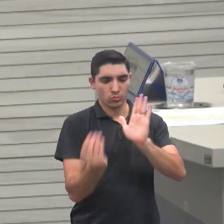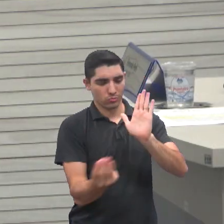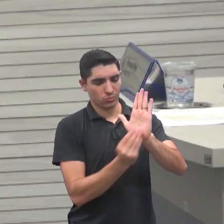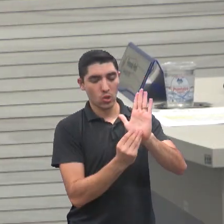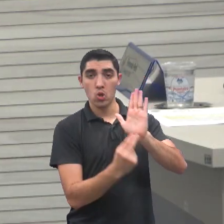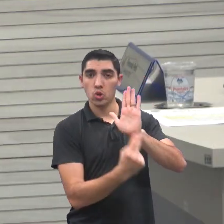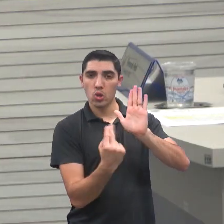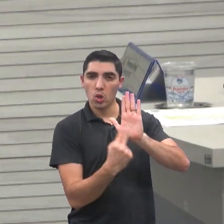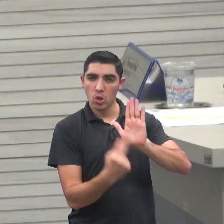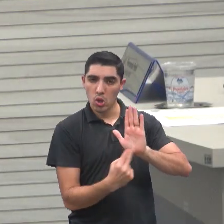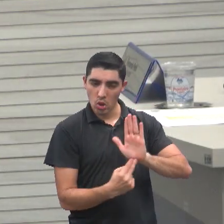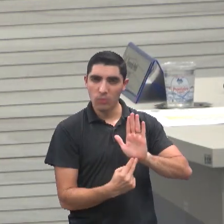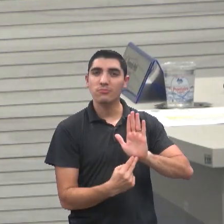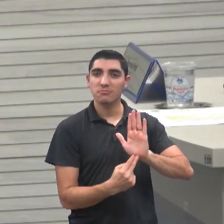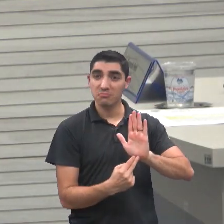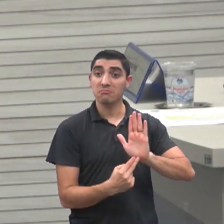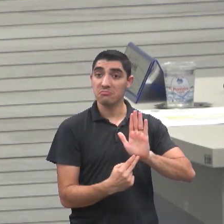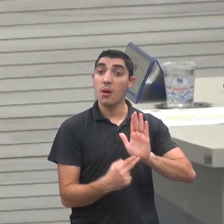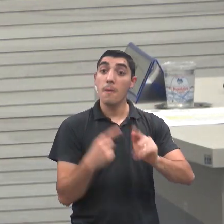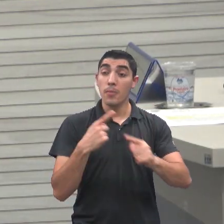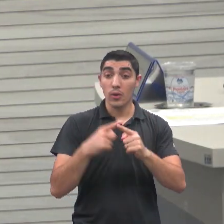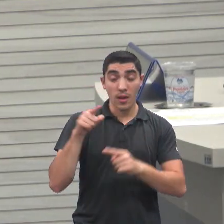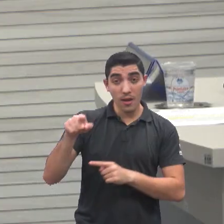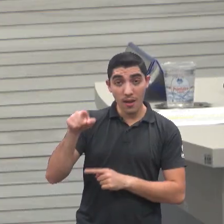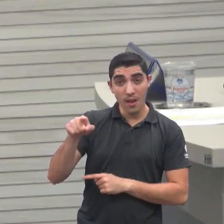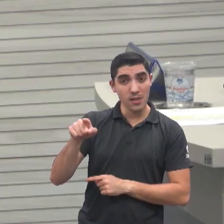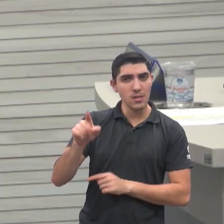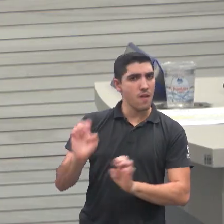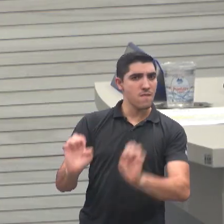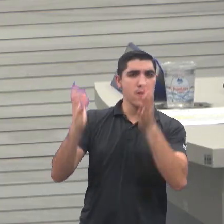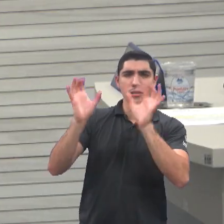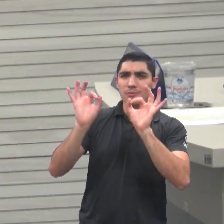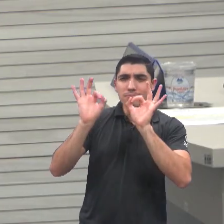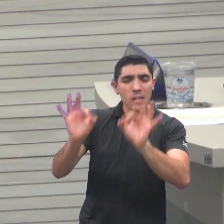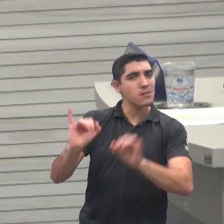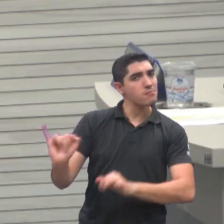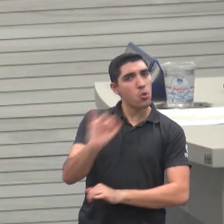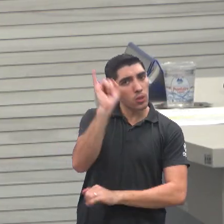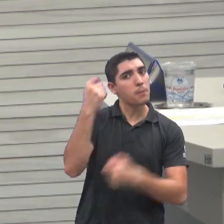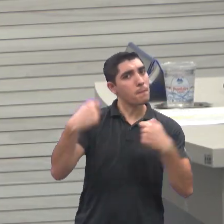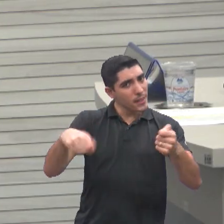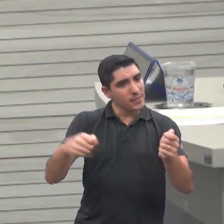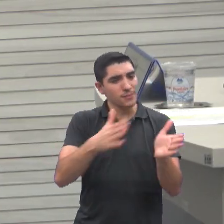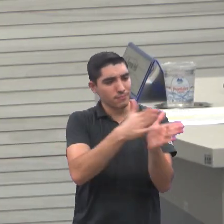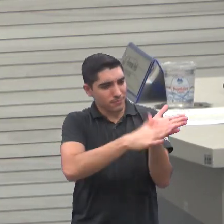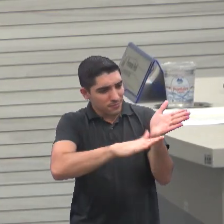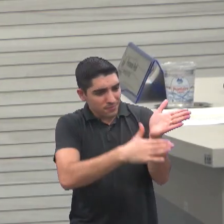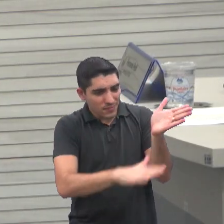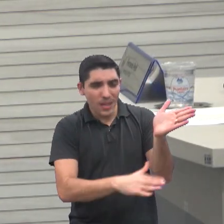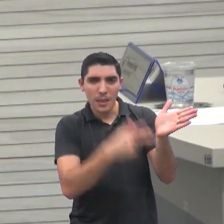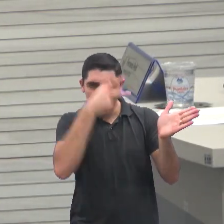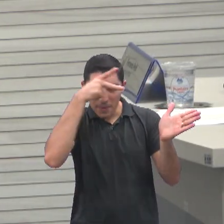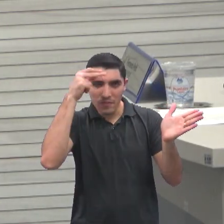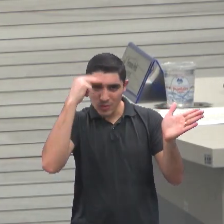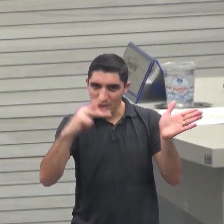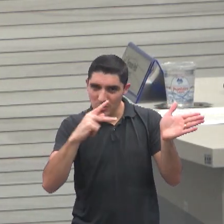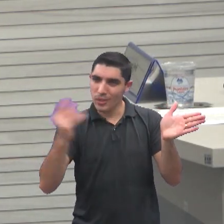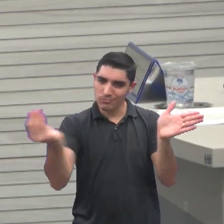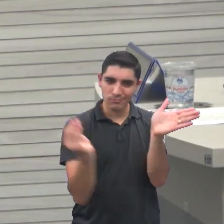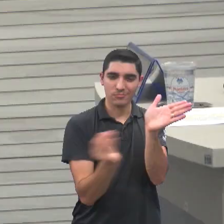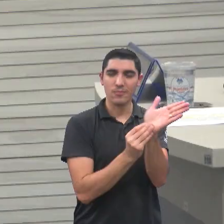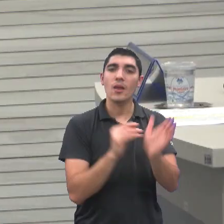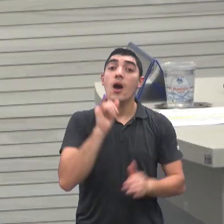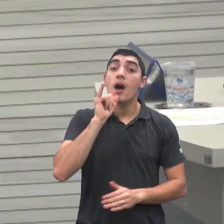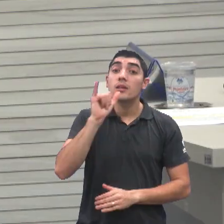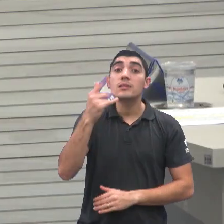tão importante, que é incluir no calendário oficial da cidade o Mr. Mu. Parabéns. Mande um abraço ao seu pai,